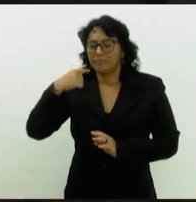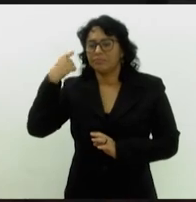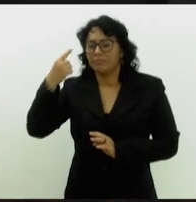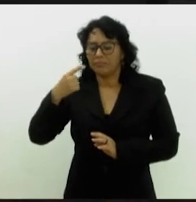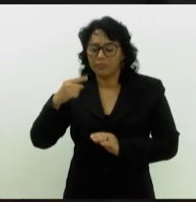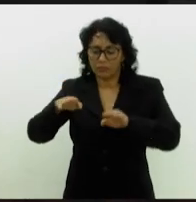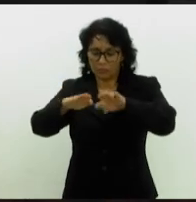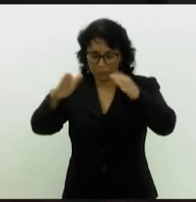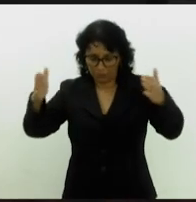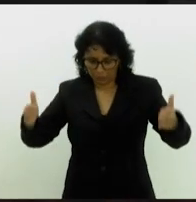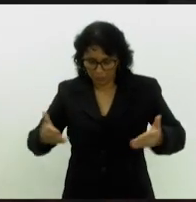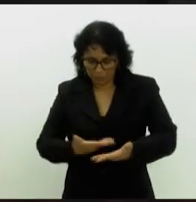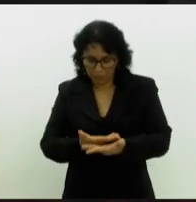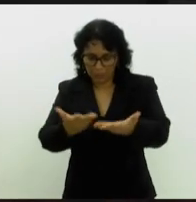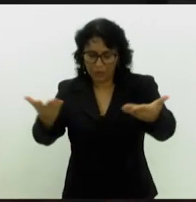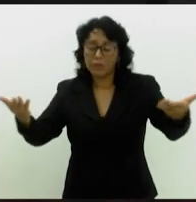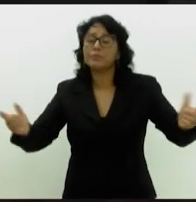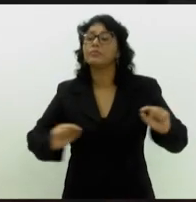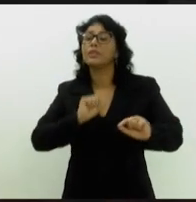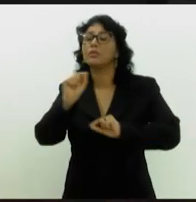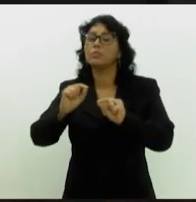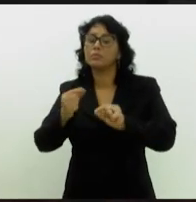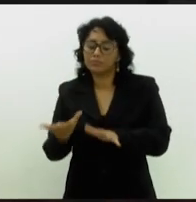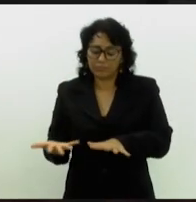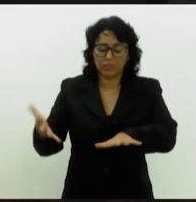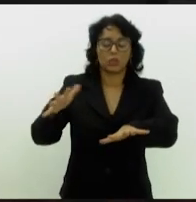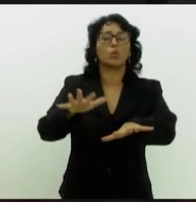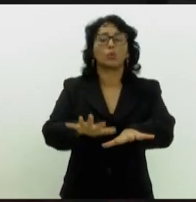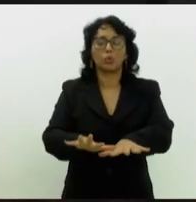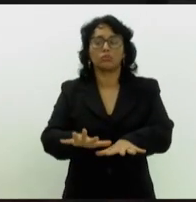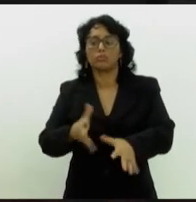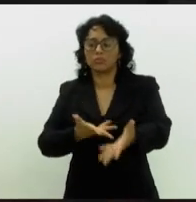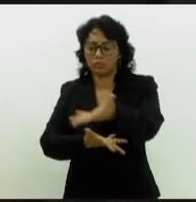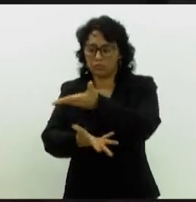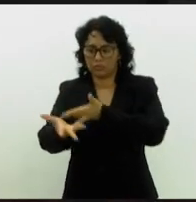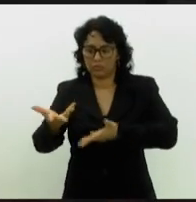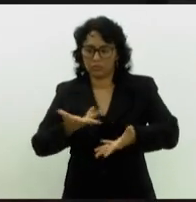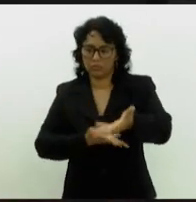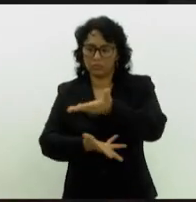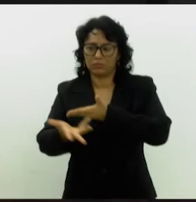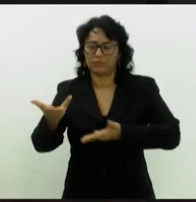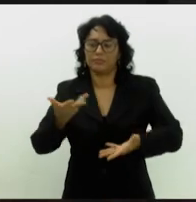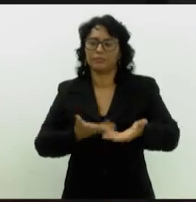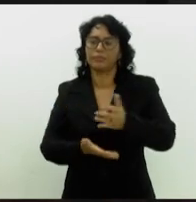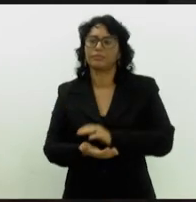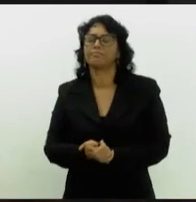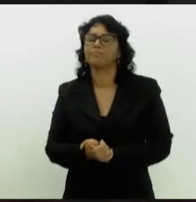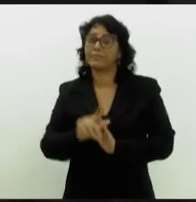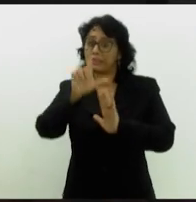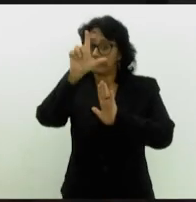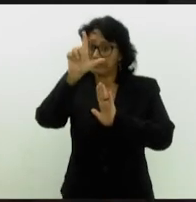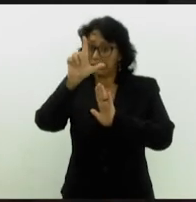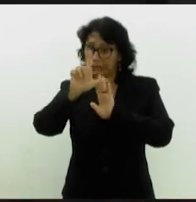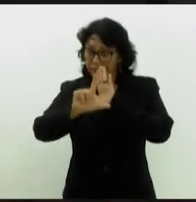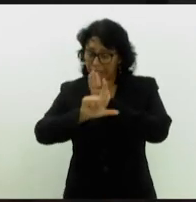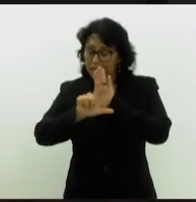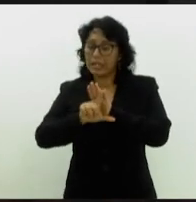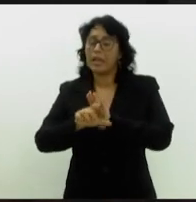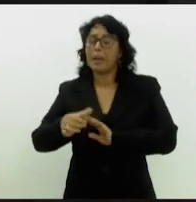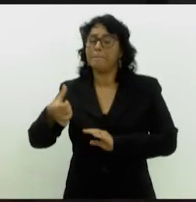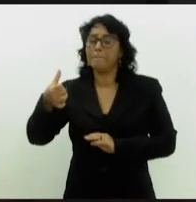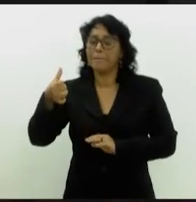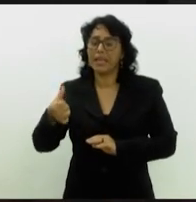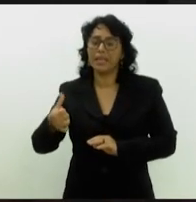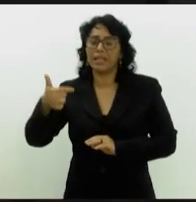mesa requerimento de inclusão da Ordem do dia do projeto 622 de 24 do da deputada tiju senhores que aprova permane como estão